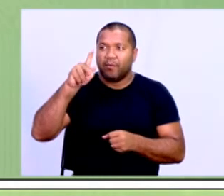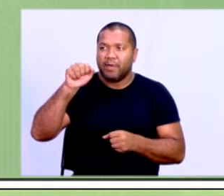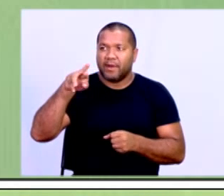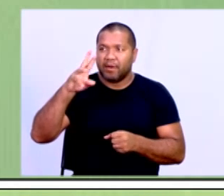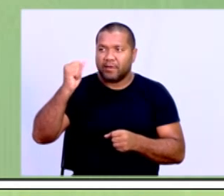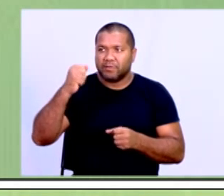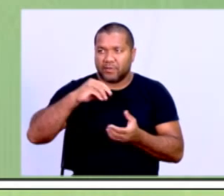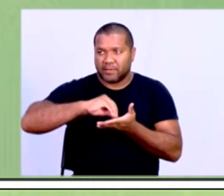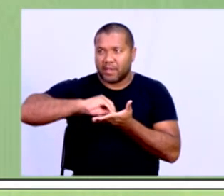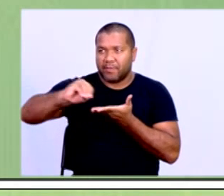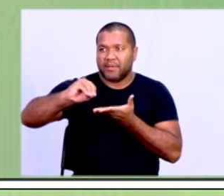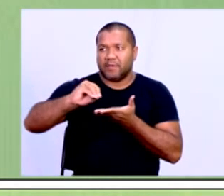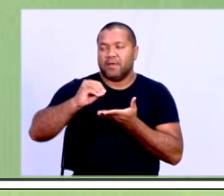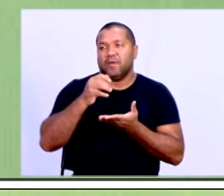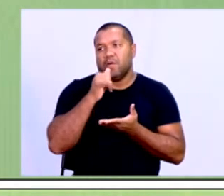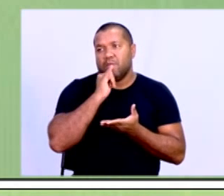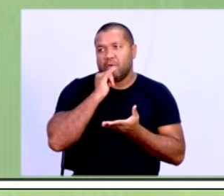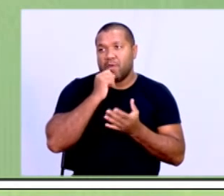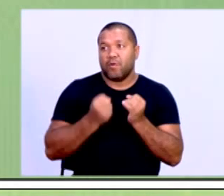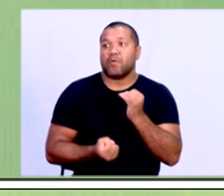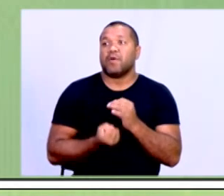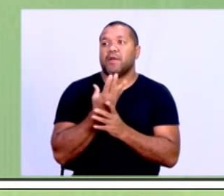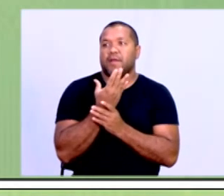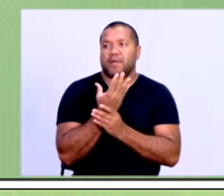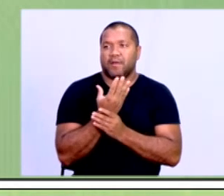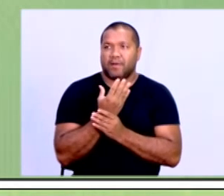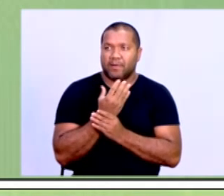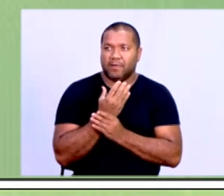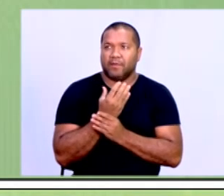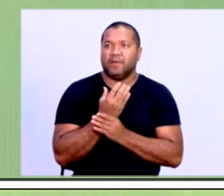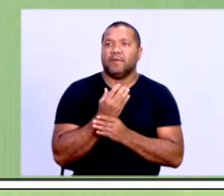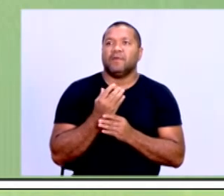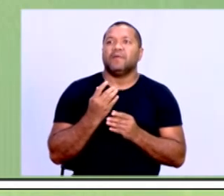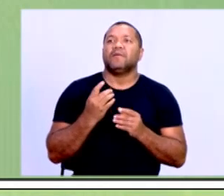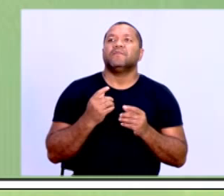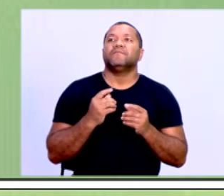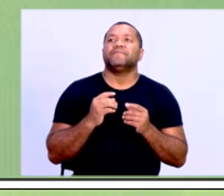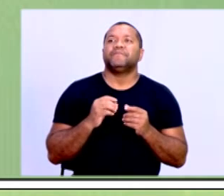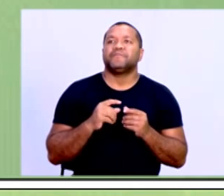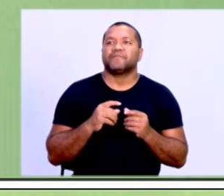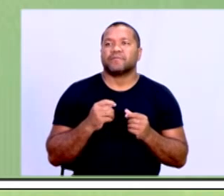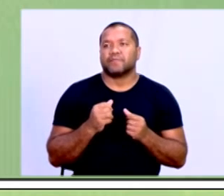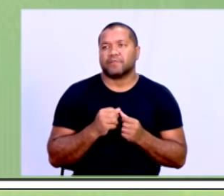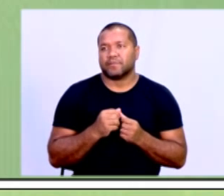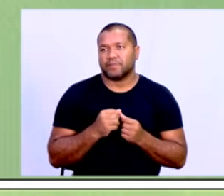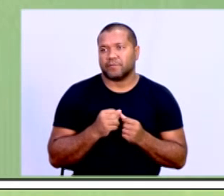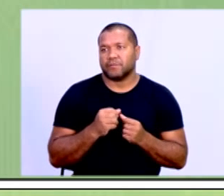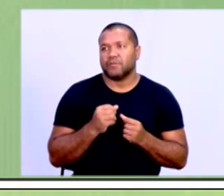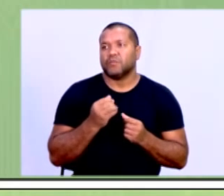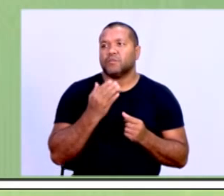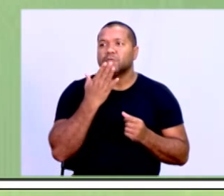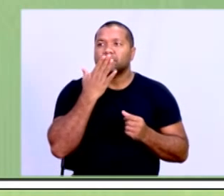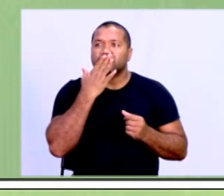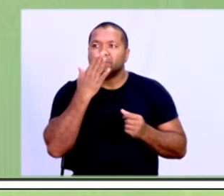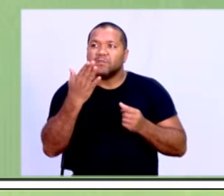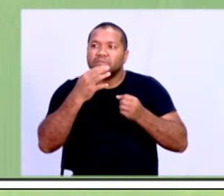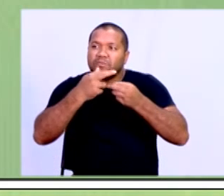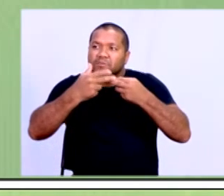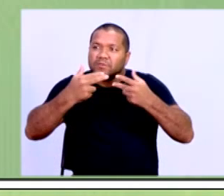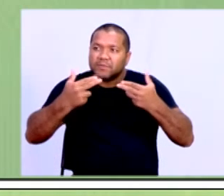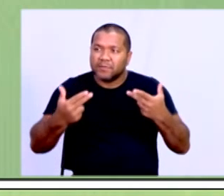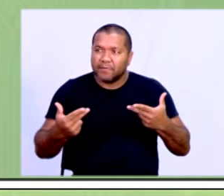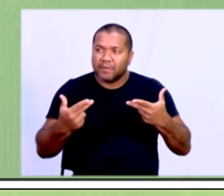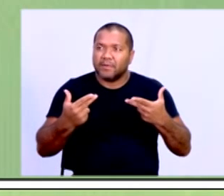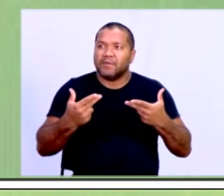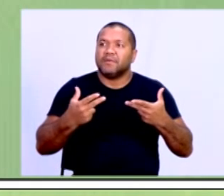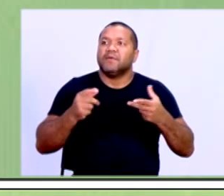Então, eu criei os atributos e as operações. as características e as